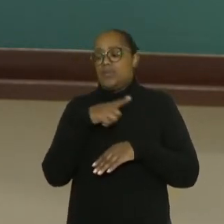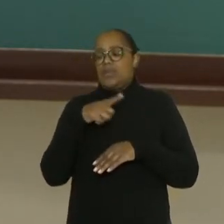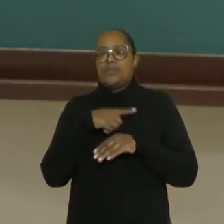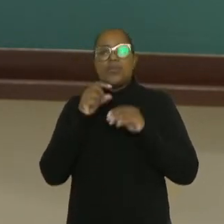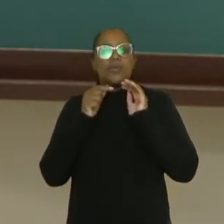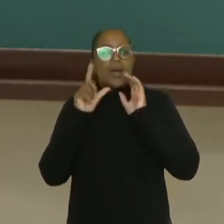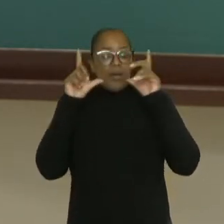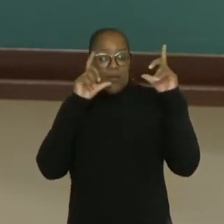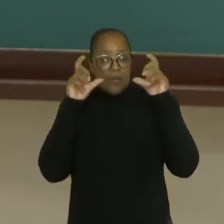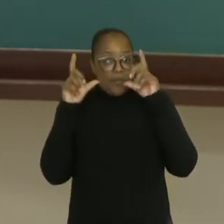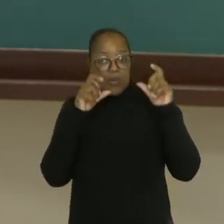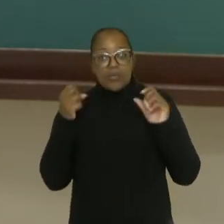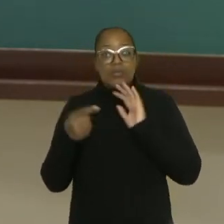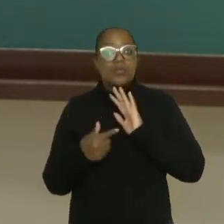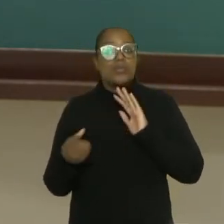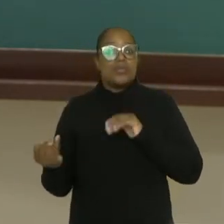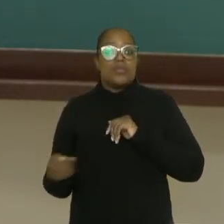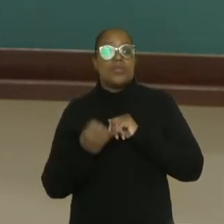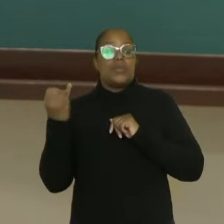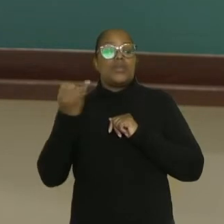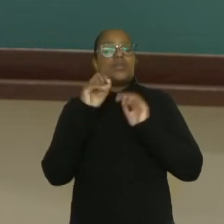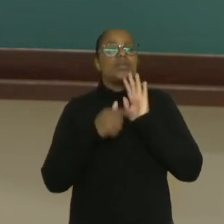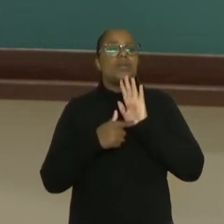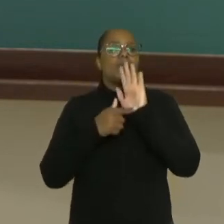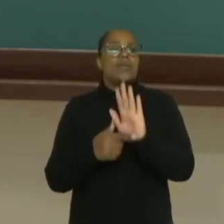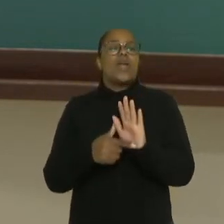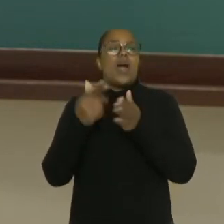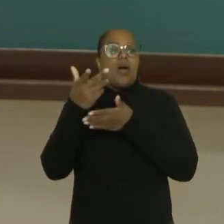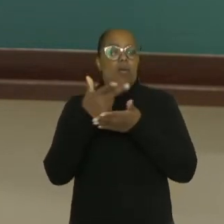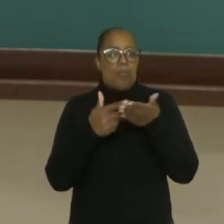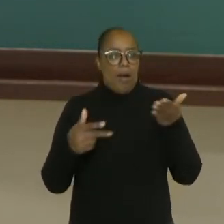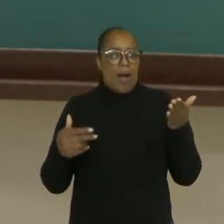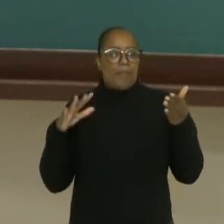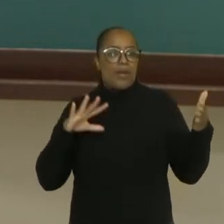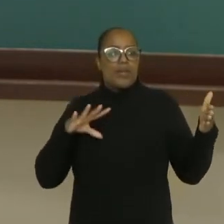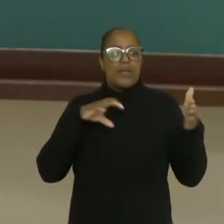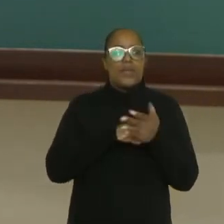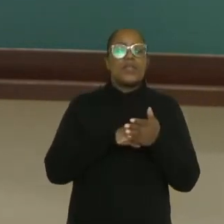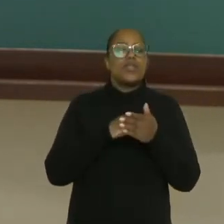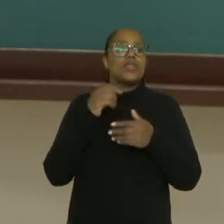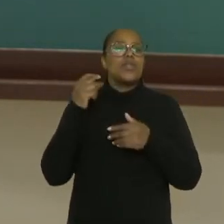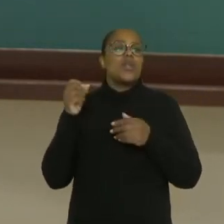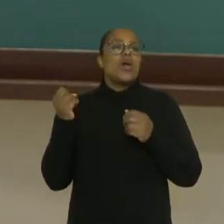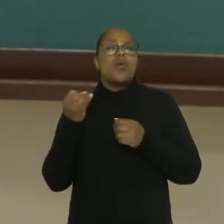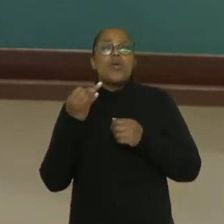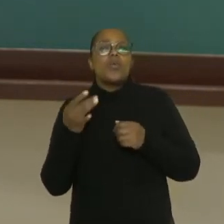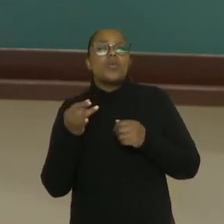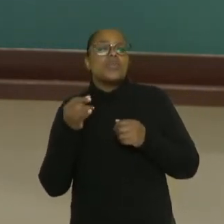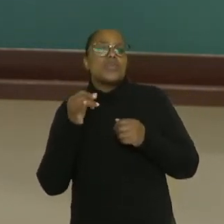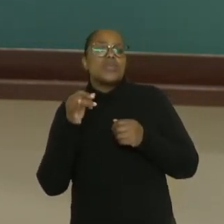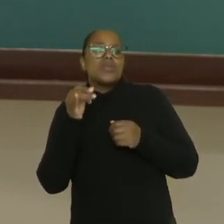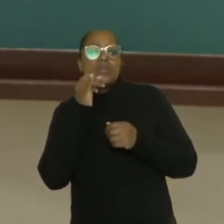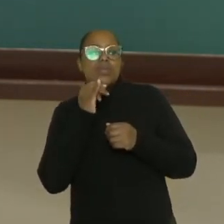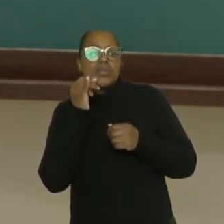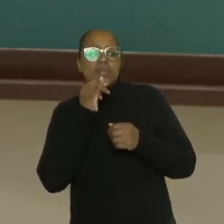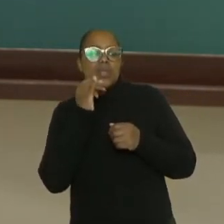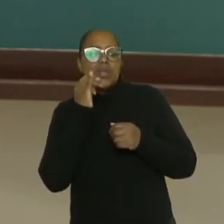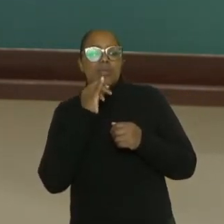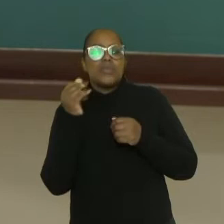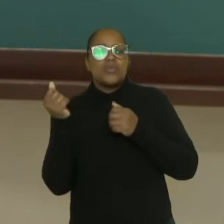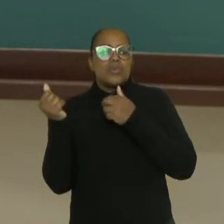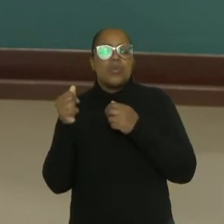o mapa da violência e alguns tipos dela, né? Quais são essas violências? A desigualdade social, a